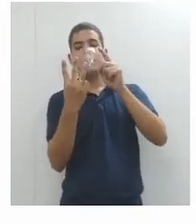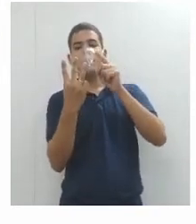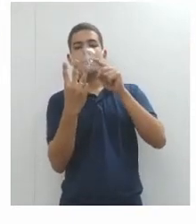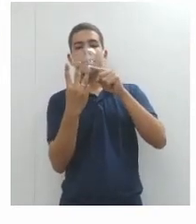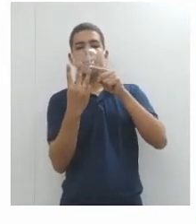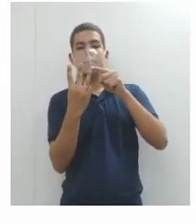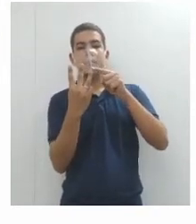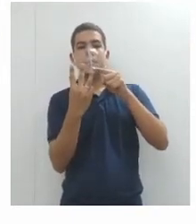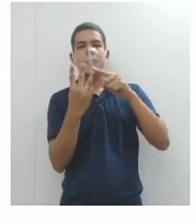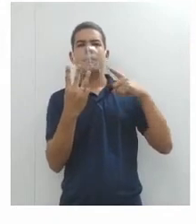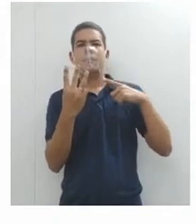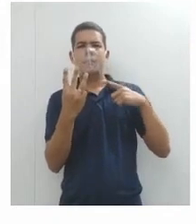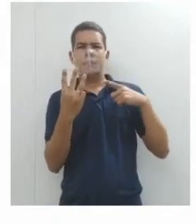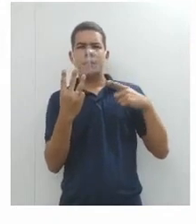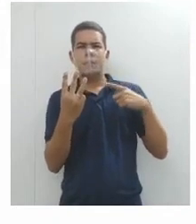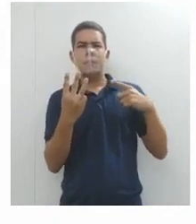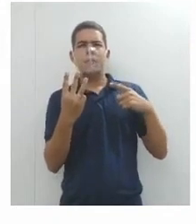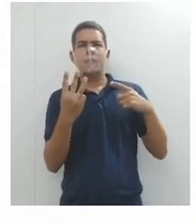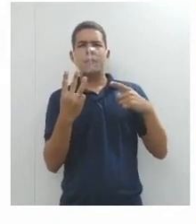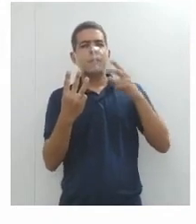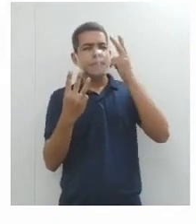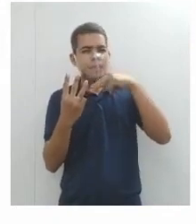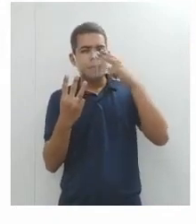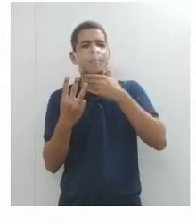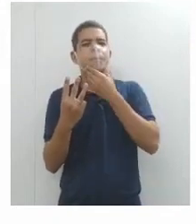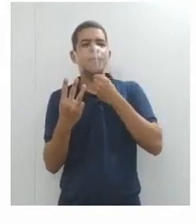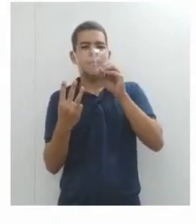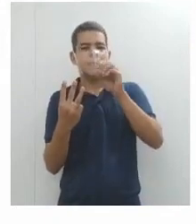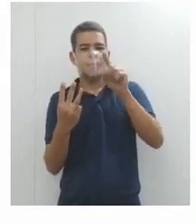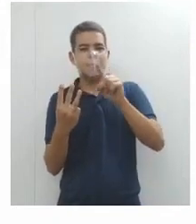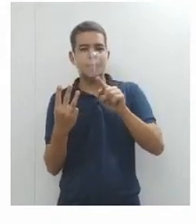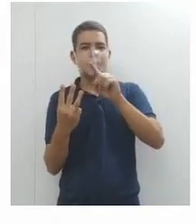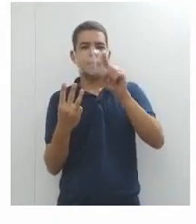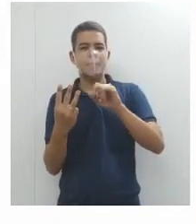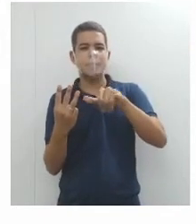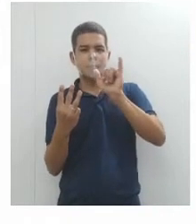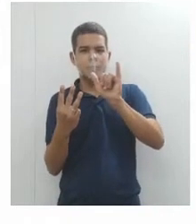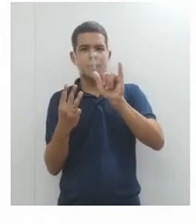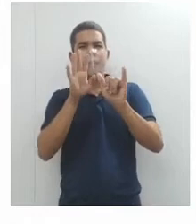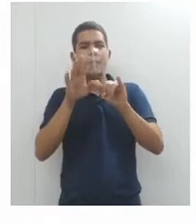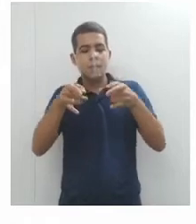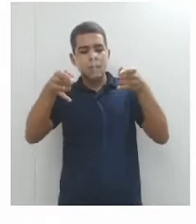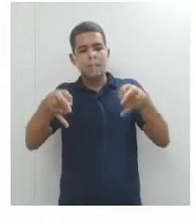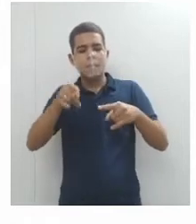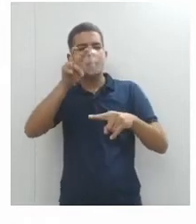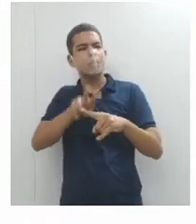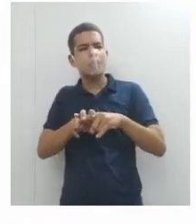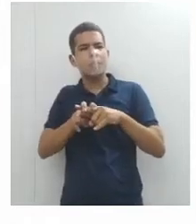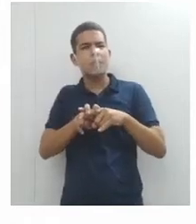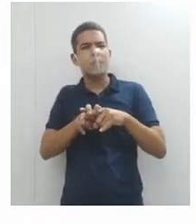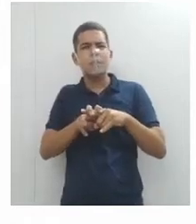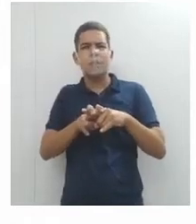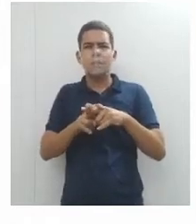quadrinho, aparece a mesma personagem sentadinha em uma cama, tá? E o ambiente parece ser